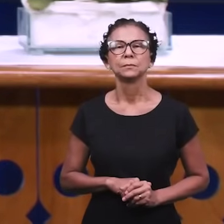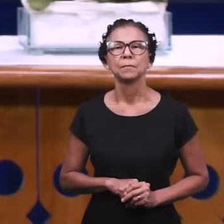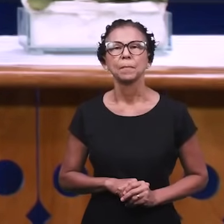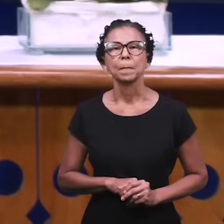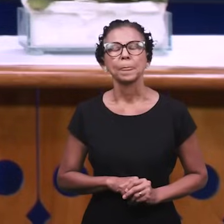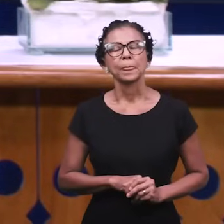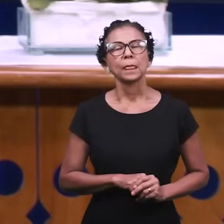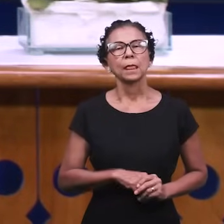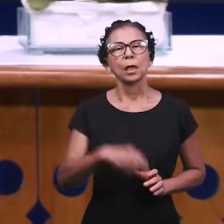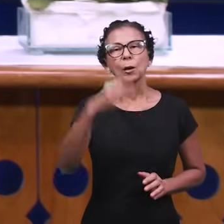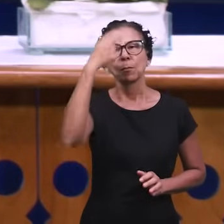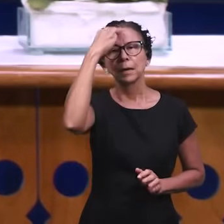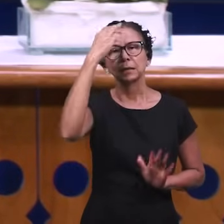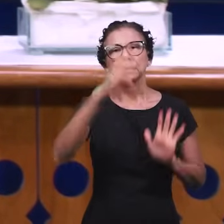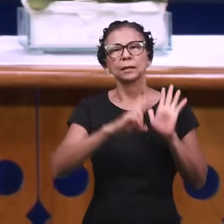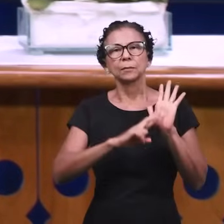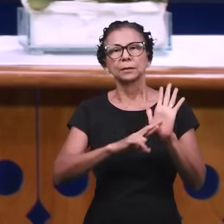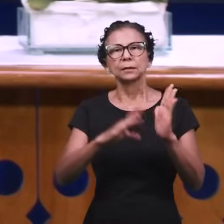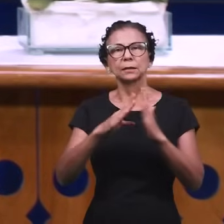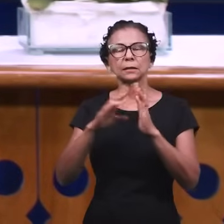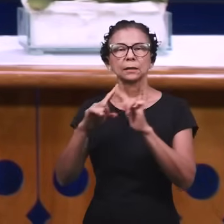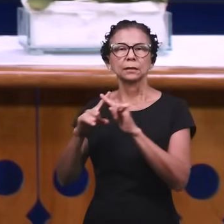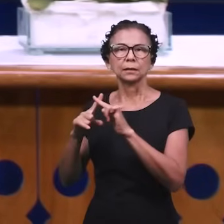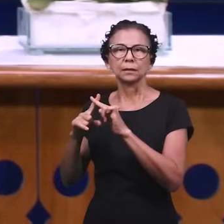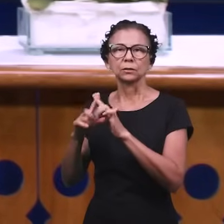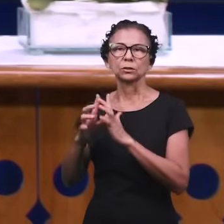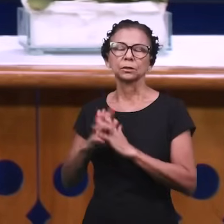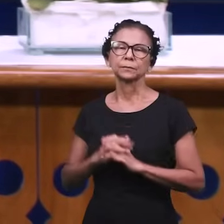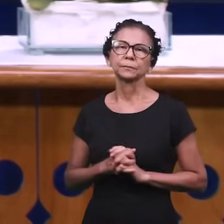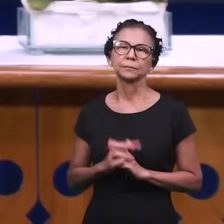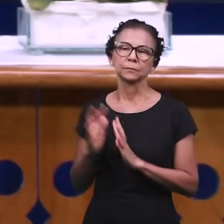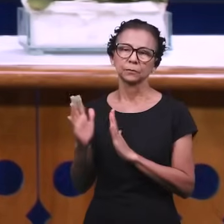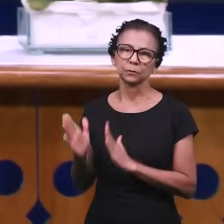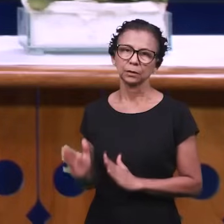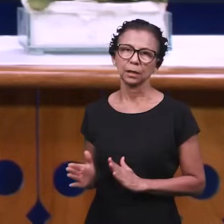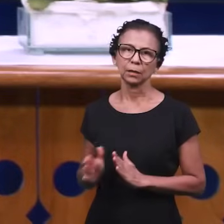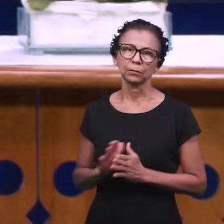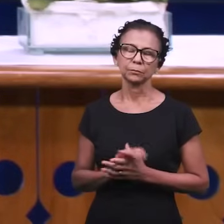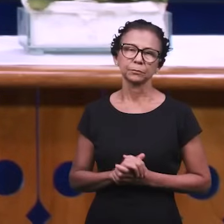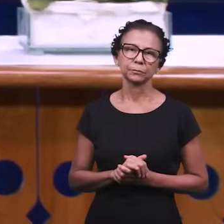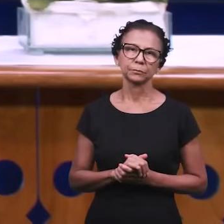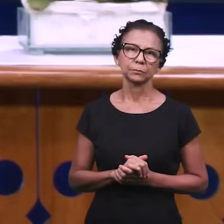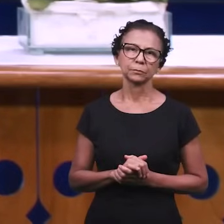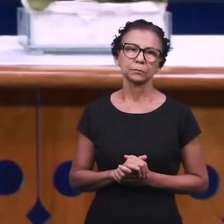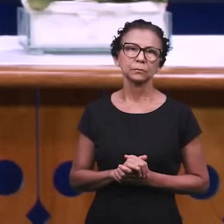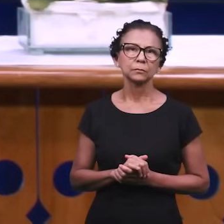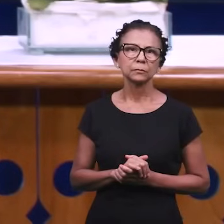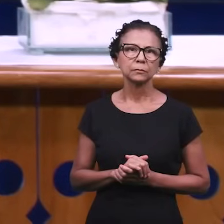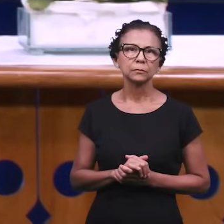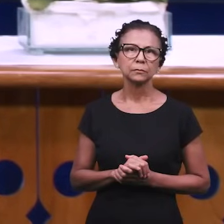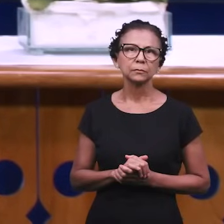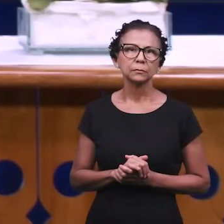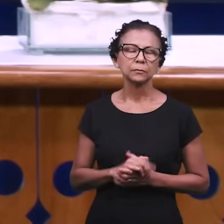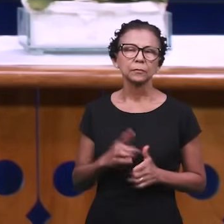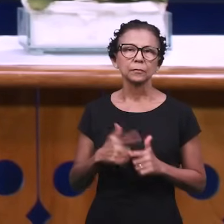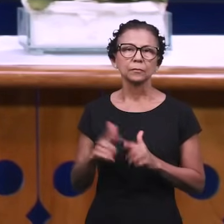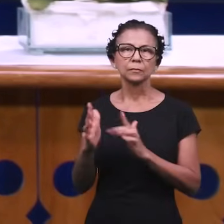mas ela representava a igreja, para morrer pela igreja. Falando mais alguma